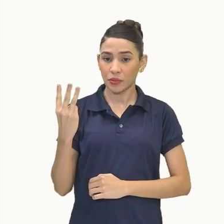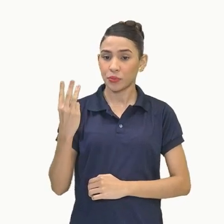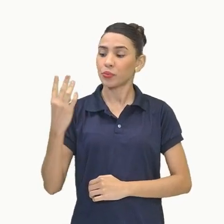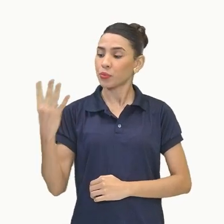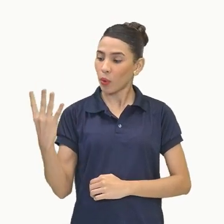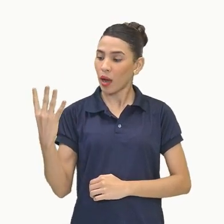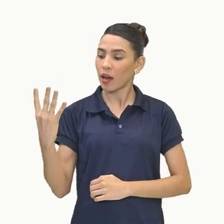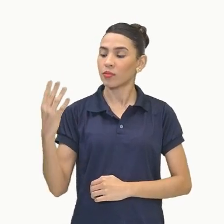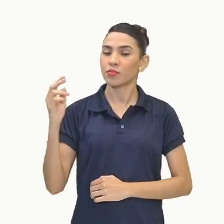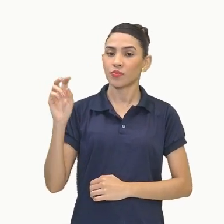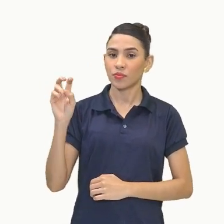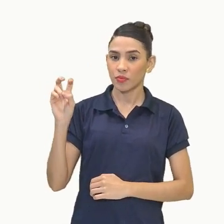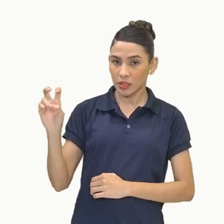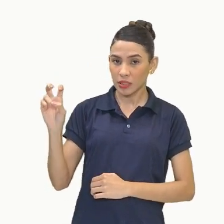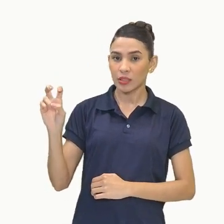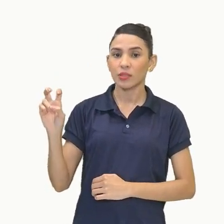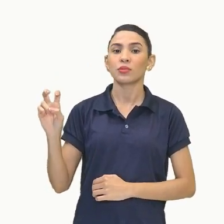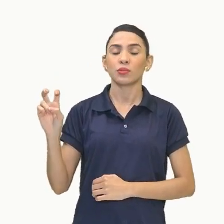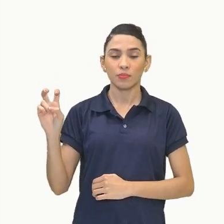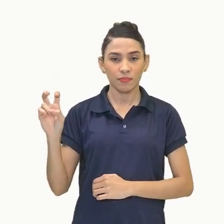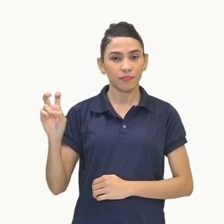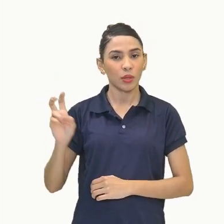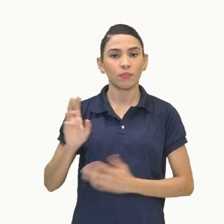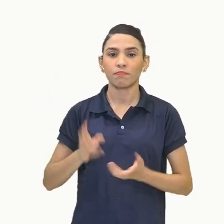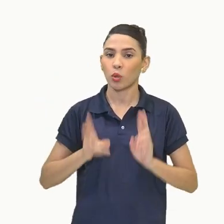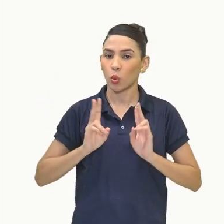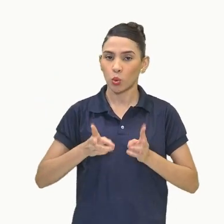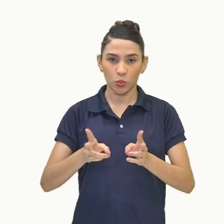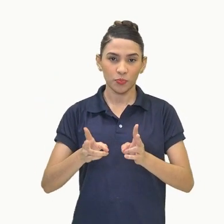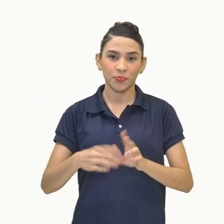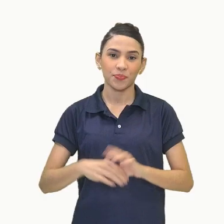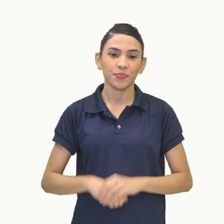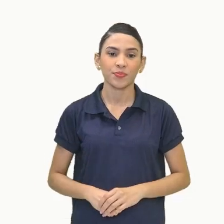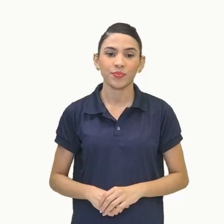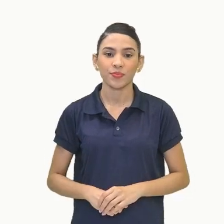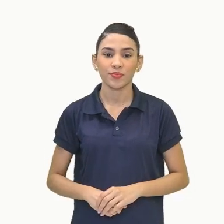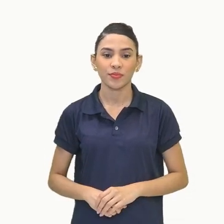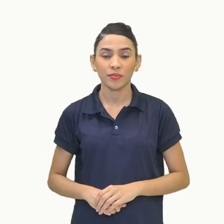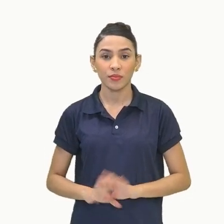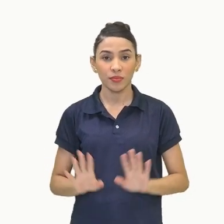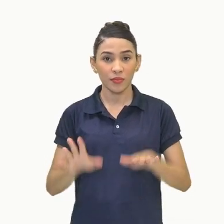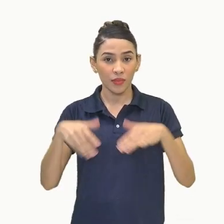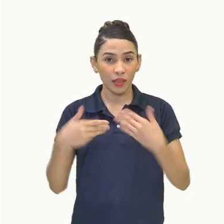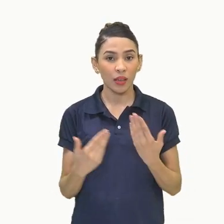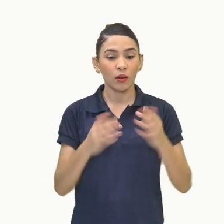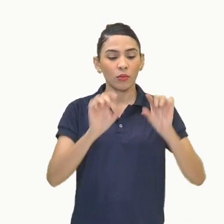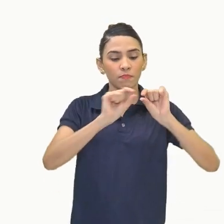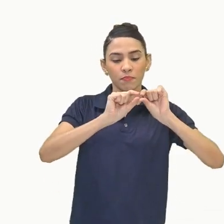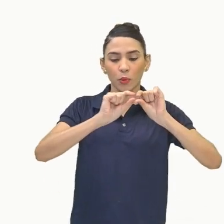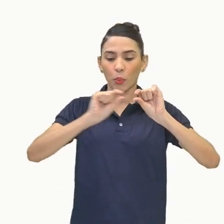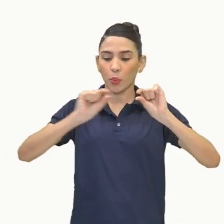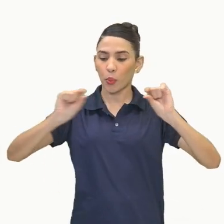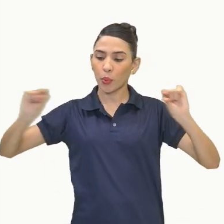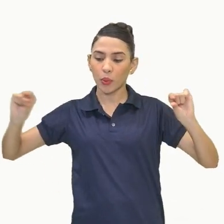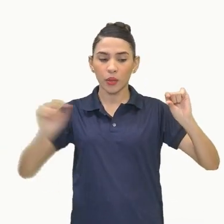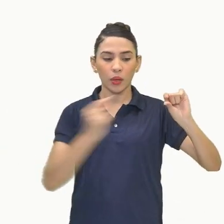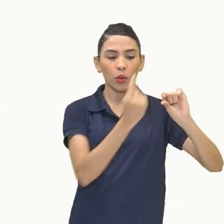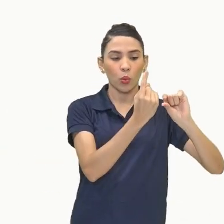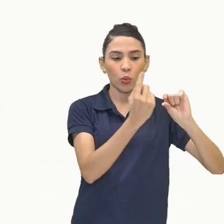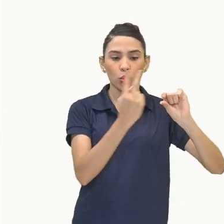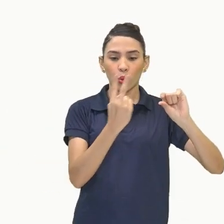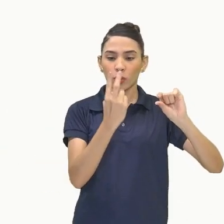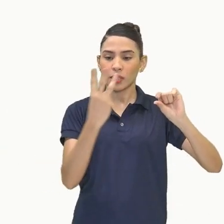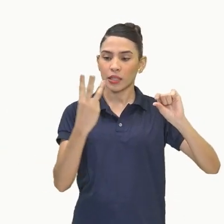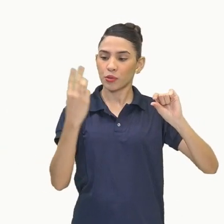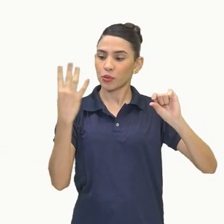3 maior do que o 2 e assim sucessivamente, Então, a seta indica que os números aumentam da esquerda